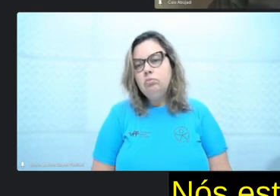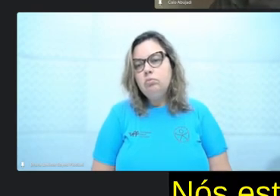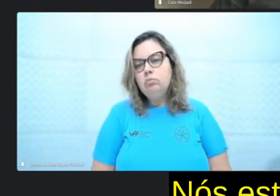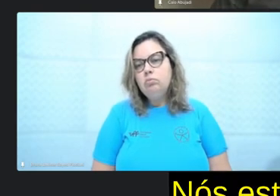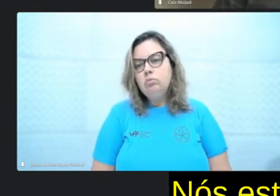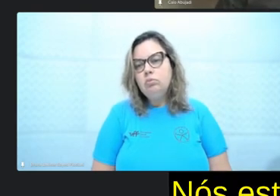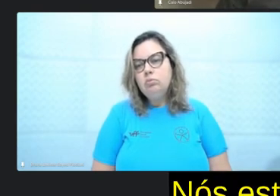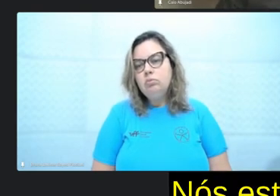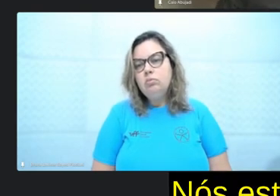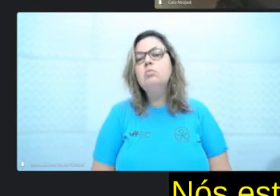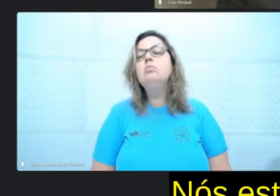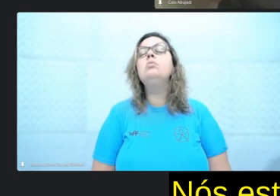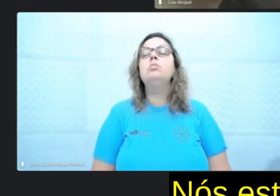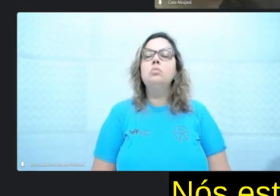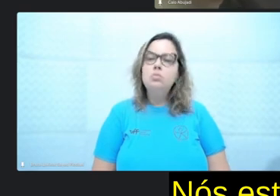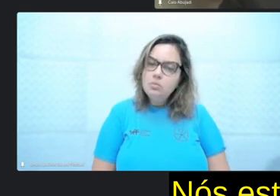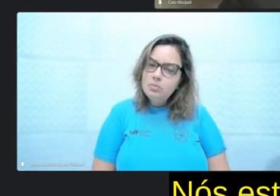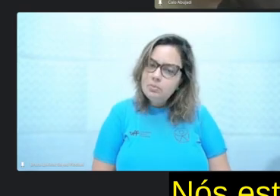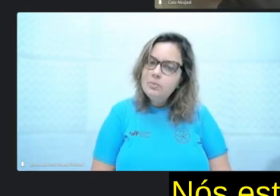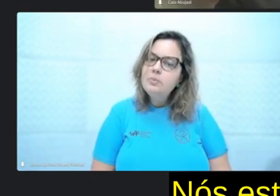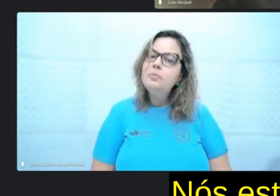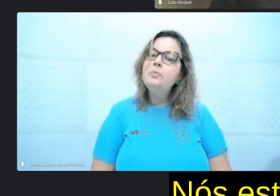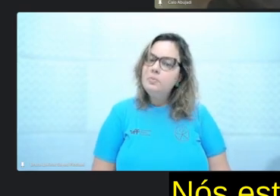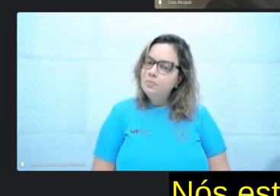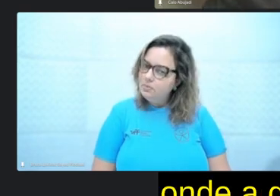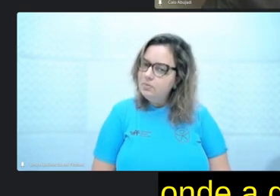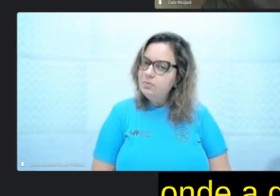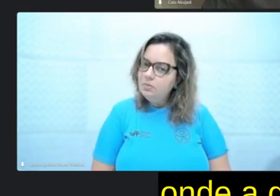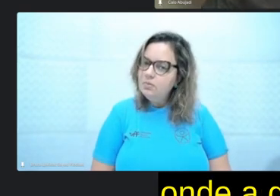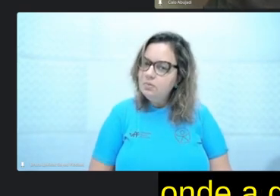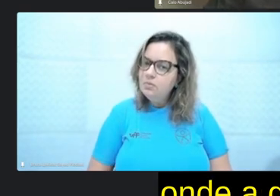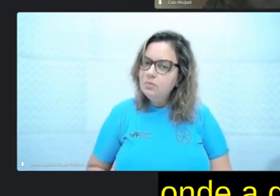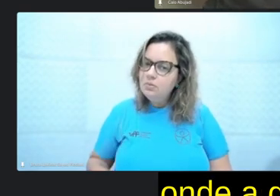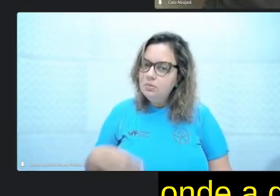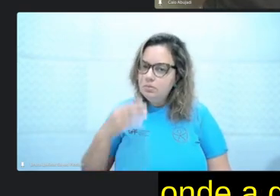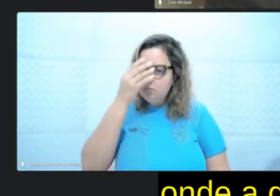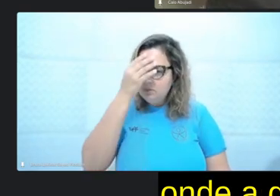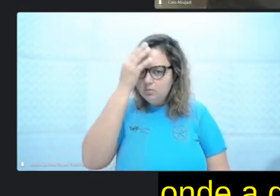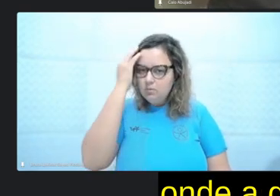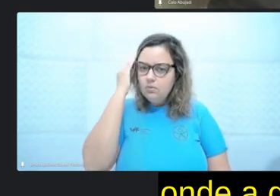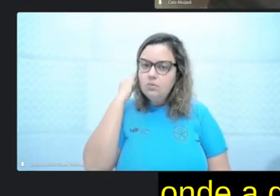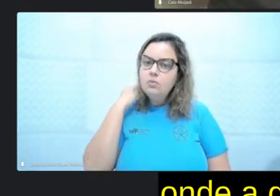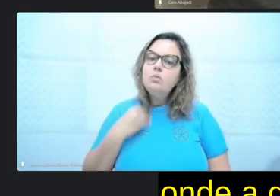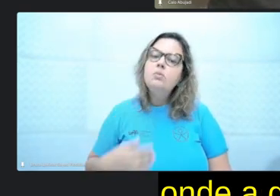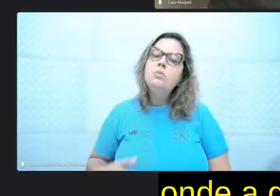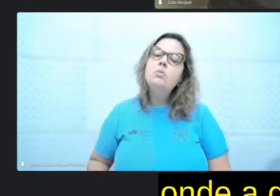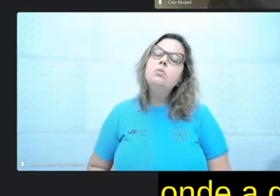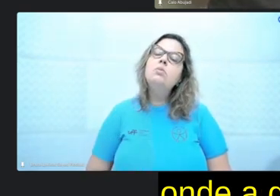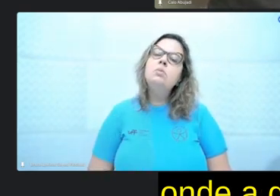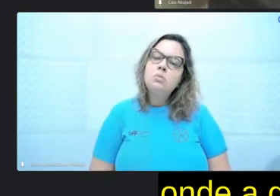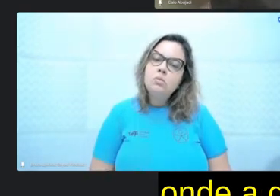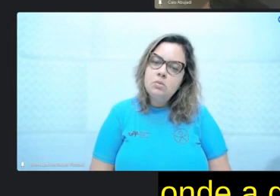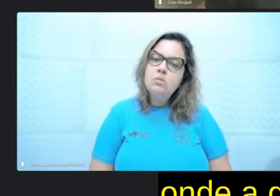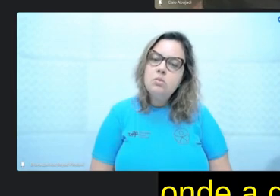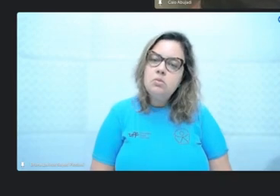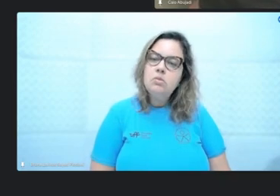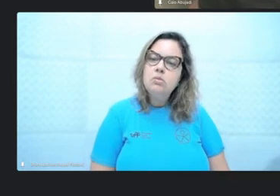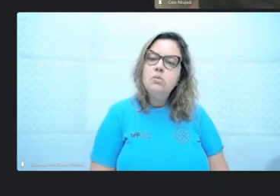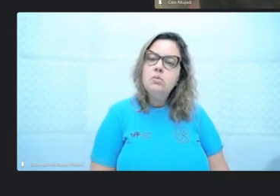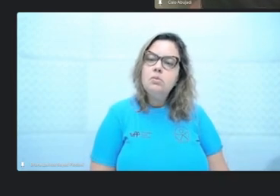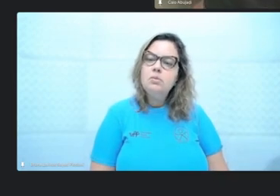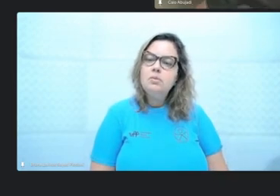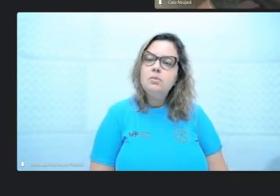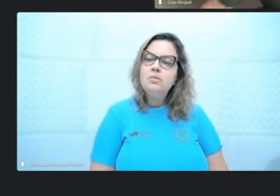essa área de tecnologia, de desenvolvimento e de ciência, onde a gente está desenvolvendo tecnologia de aprendizado e desenvolvimento.